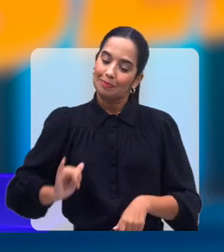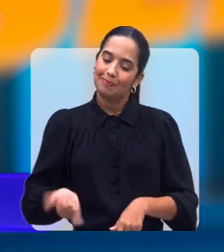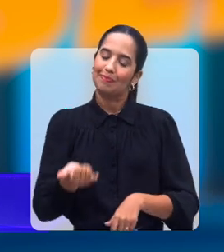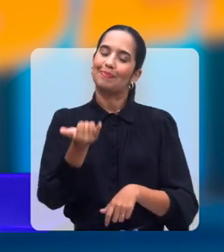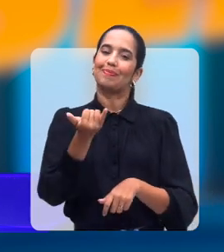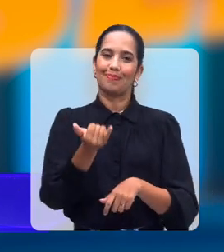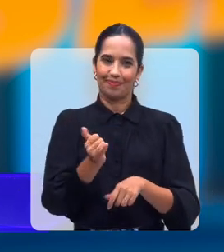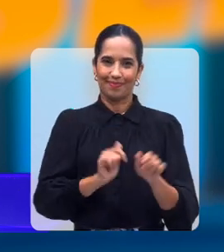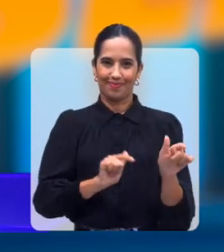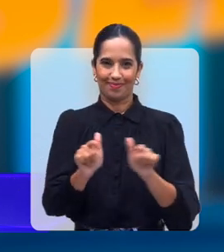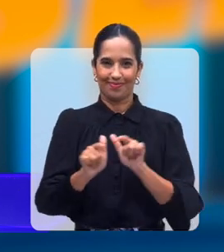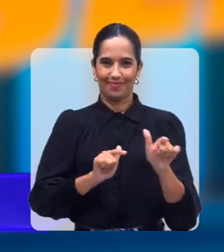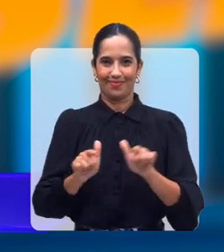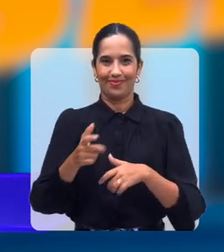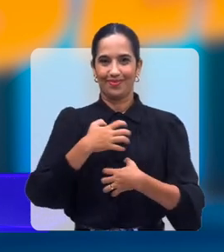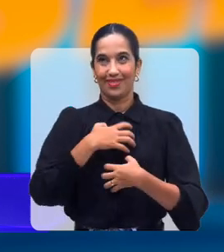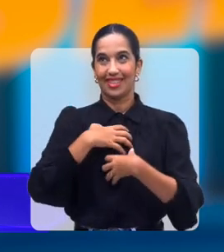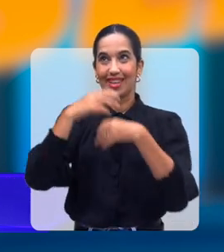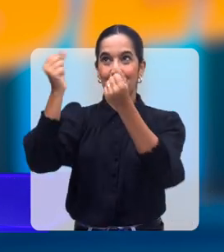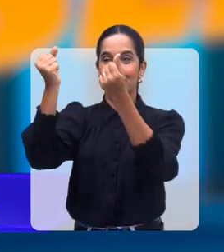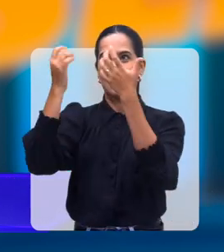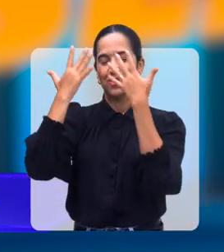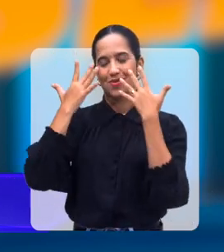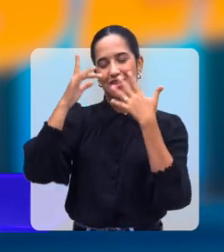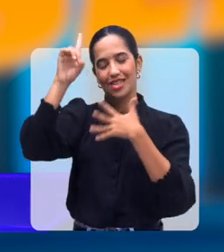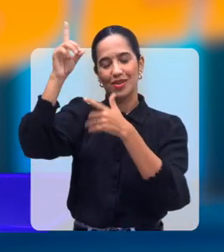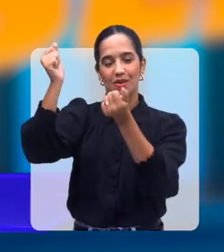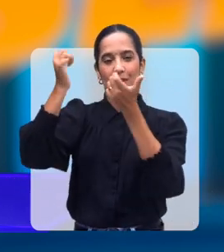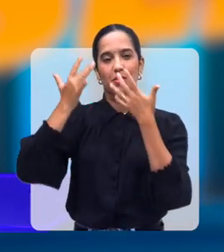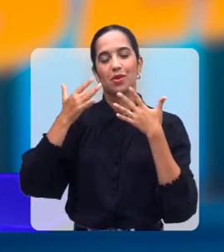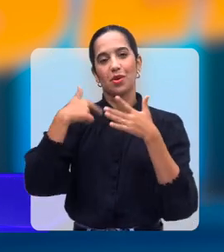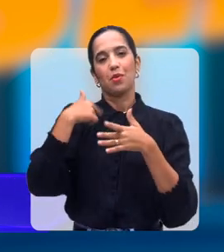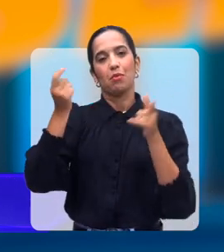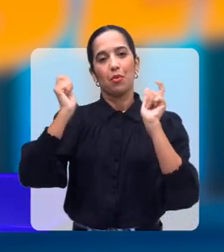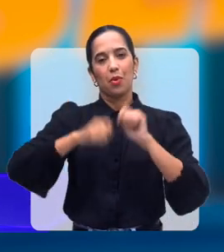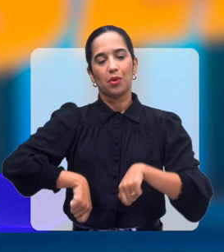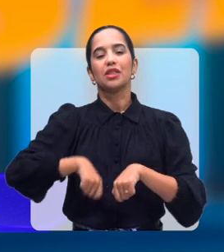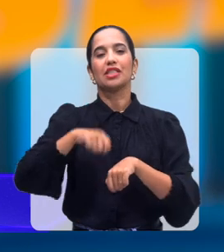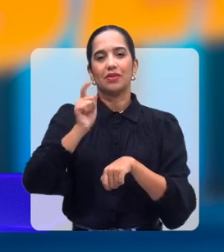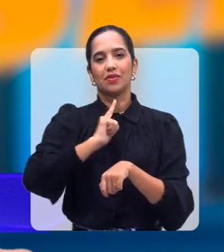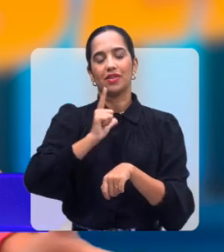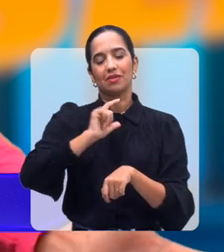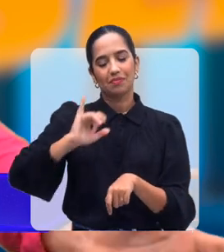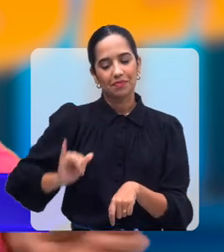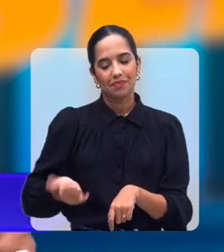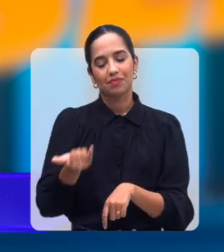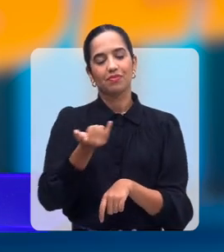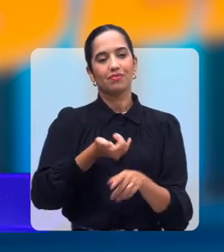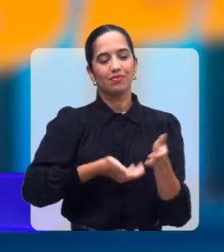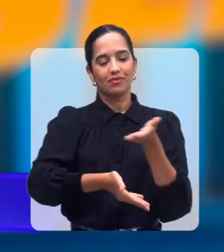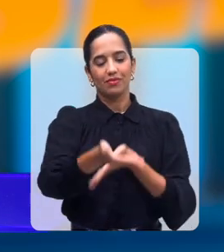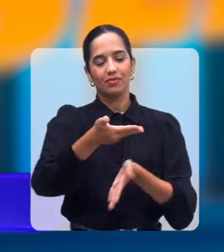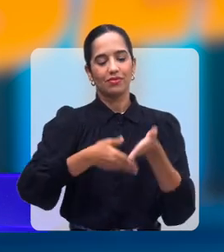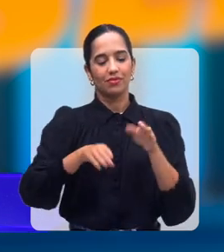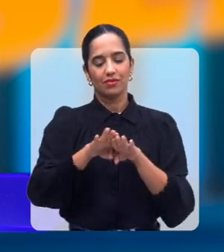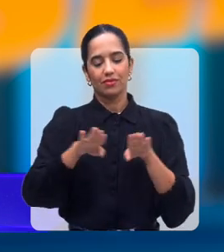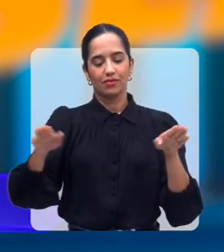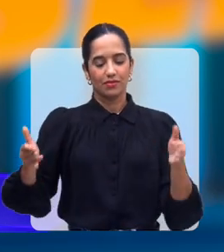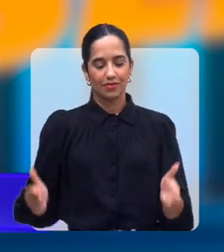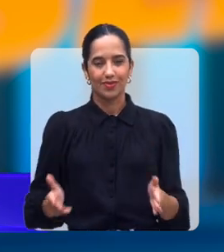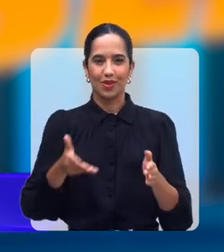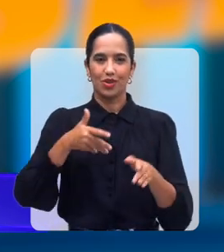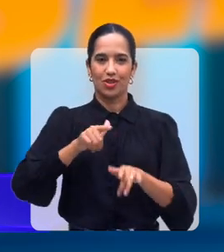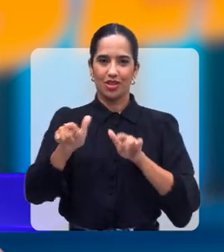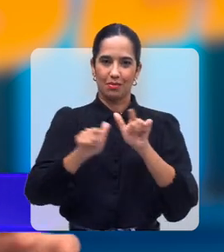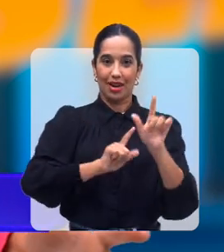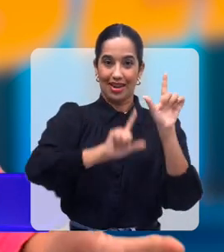essa oportunidade. Eu me sinto uma pessoa abençoada por Deus, por Ele ter me dado essa oportunidade de dividir bancada com você